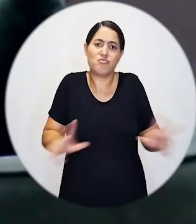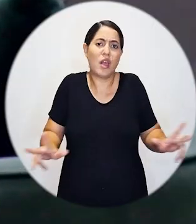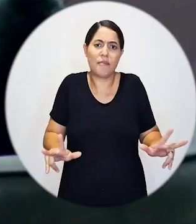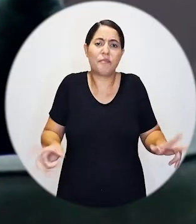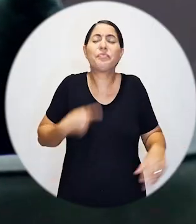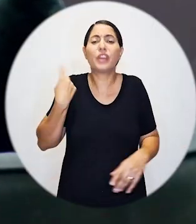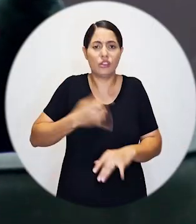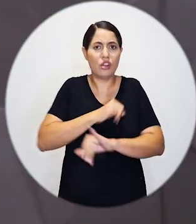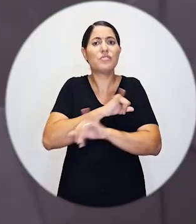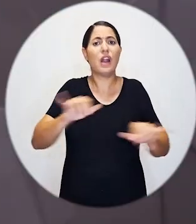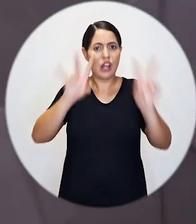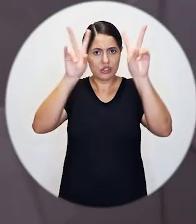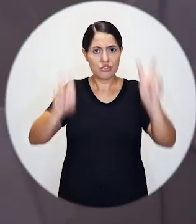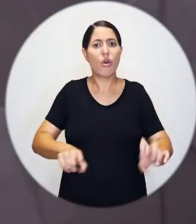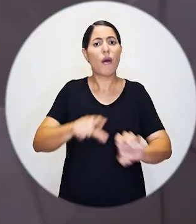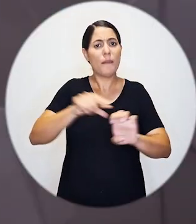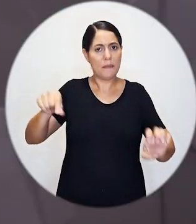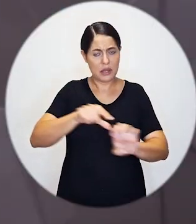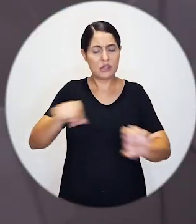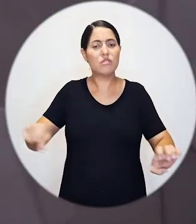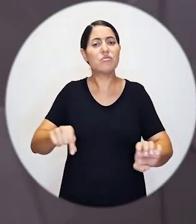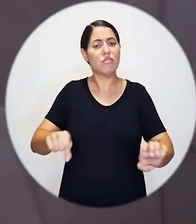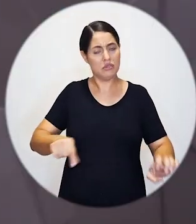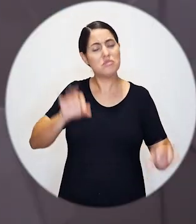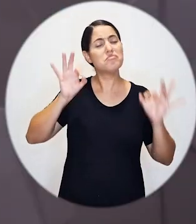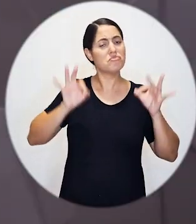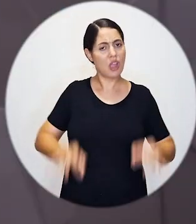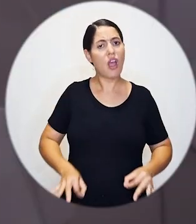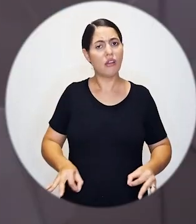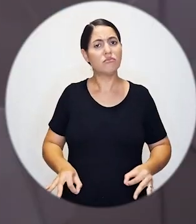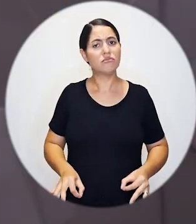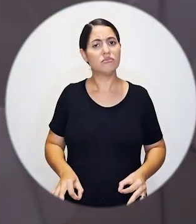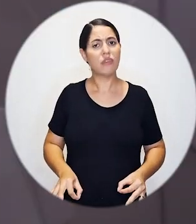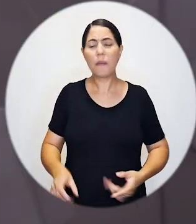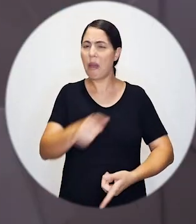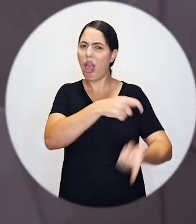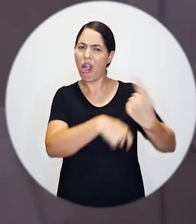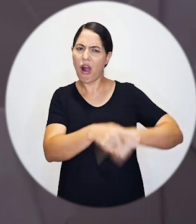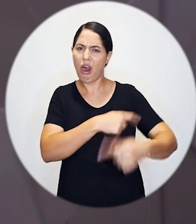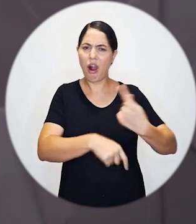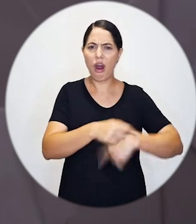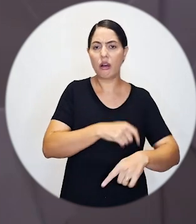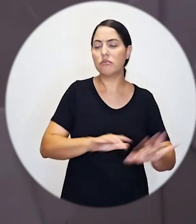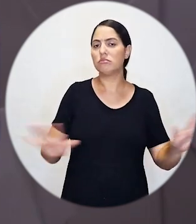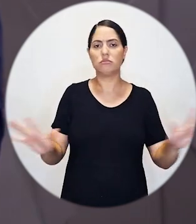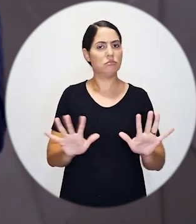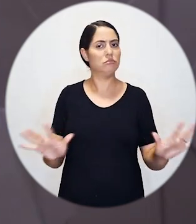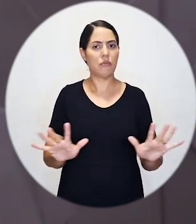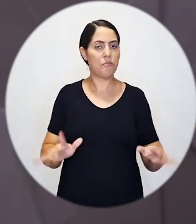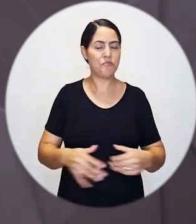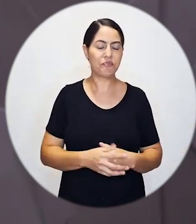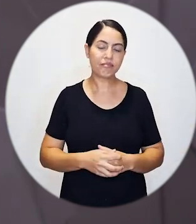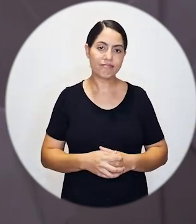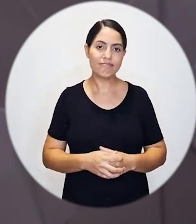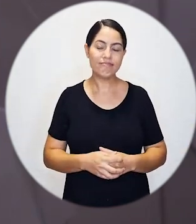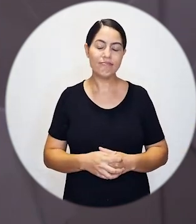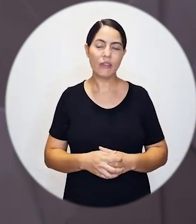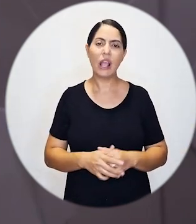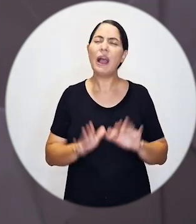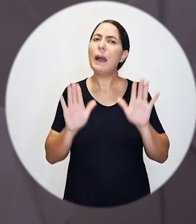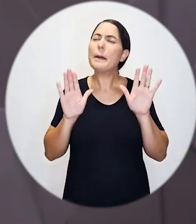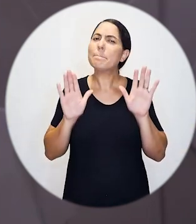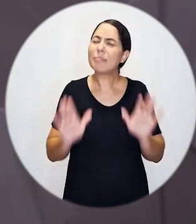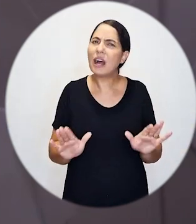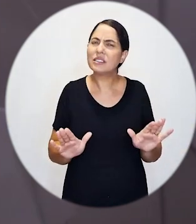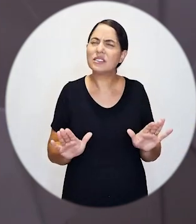tratado tal como se trata uma empresa, sem mercantilizar. E para isso, se